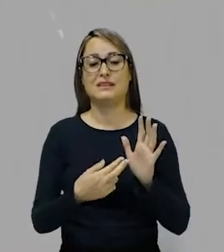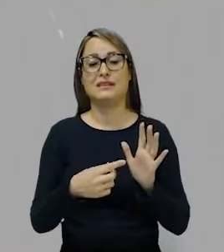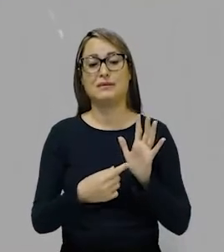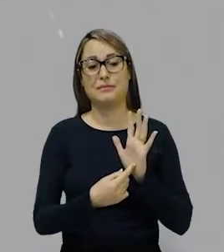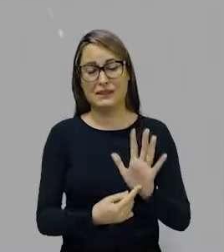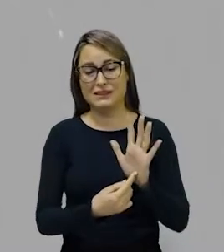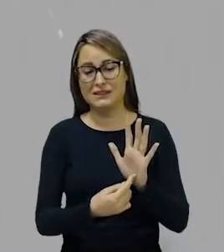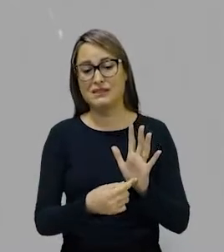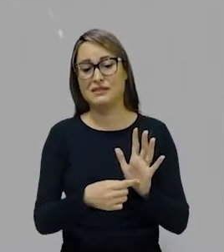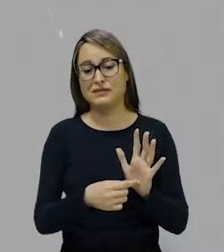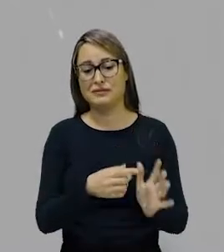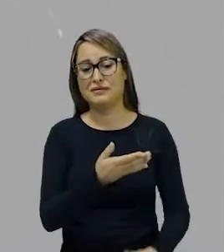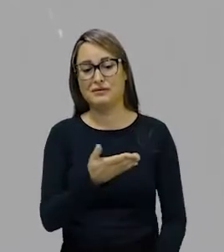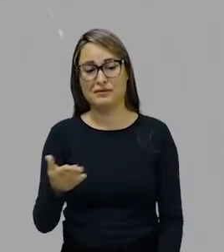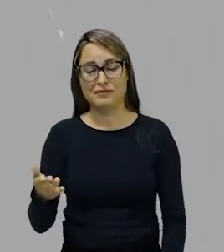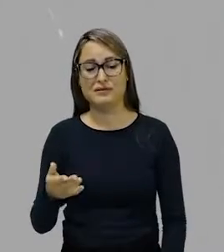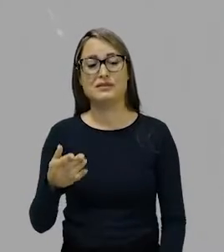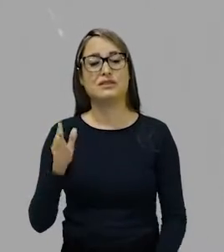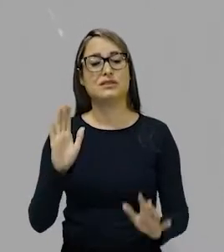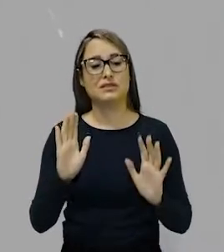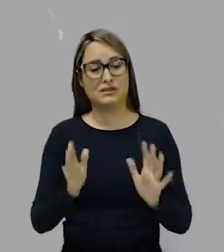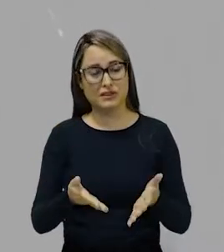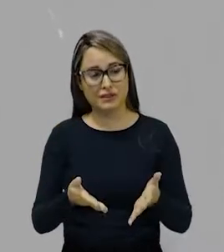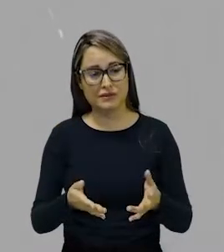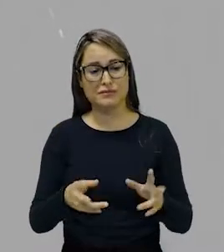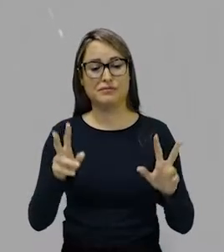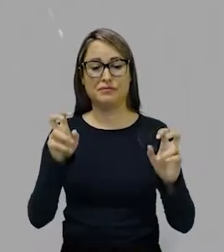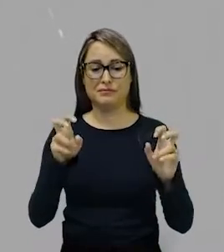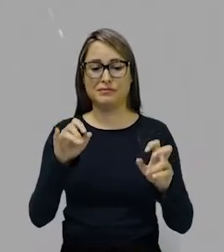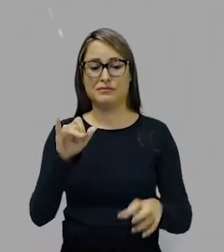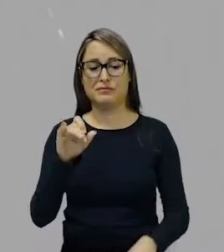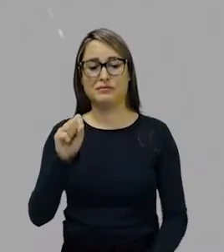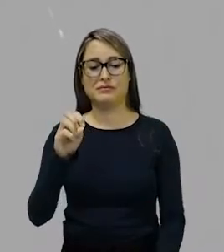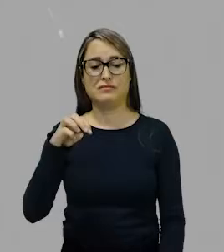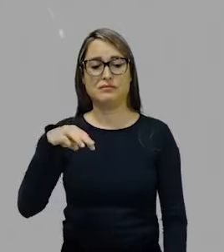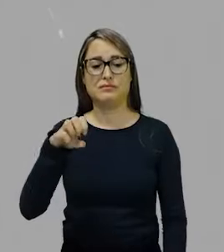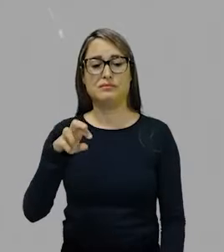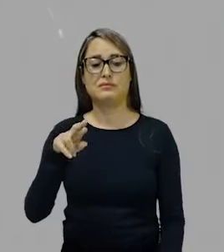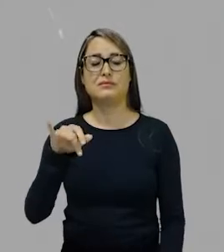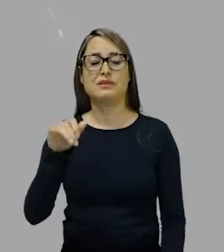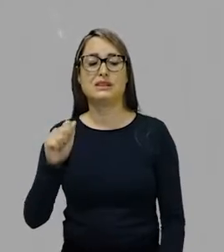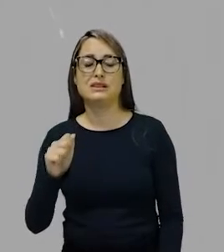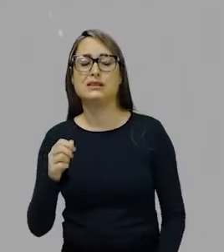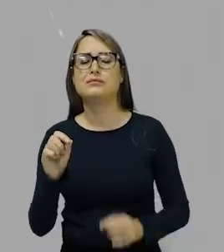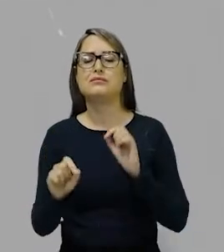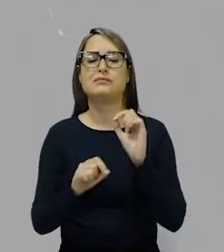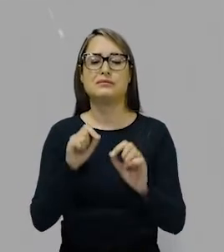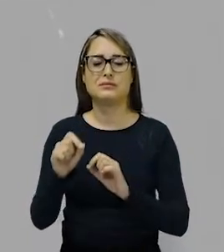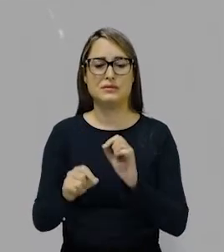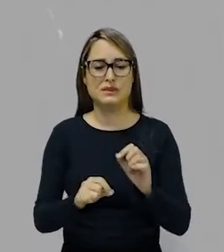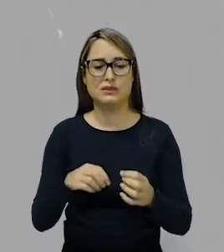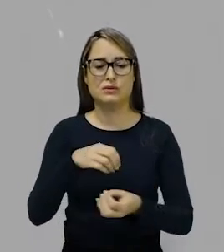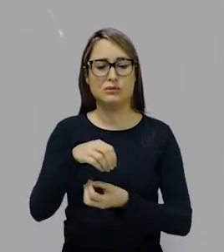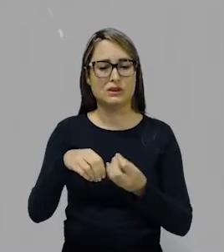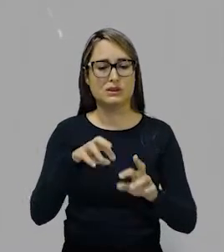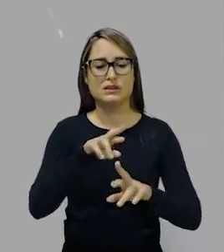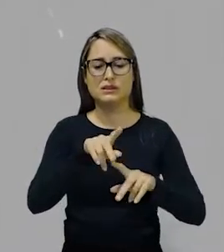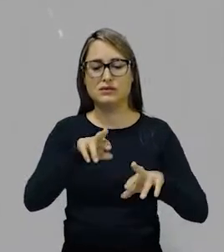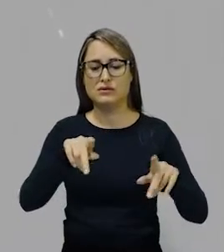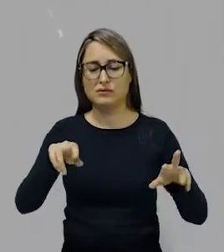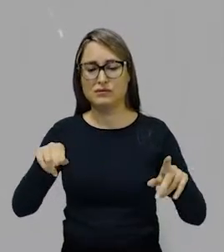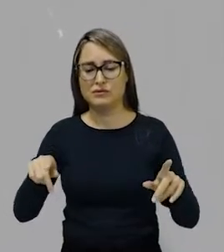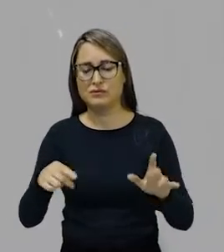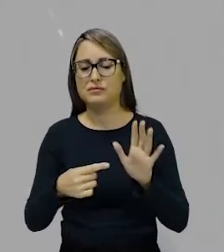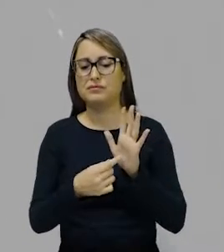vocês, né, o que é isomeria, o conceito. O que é isomeria? É quando nós temos substâncias diferentes que vão